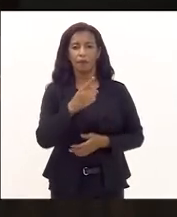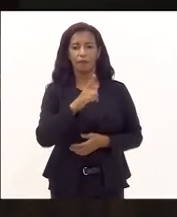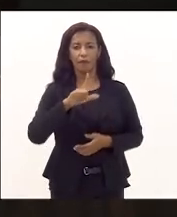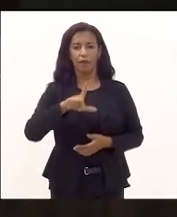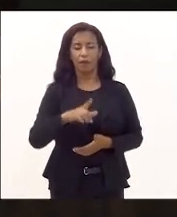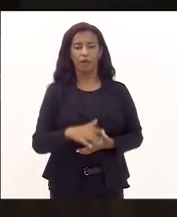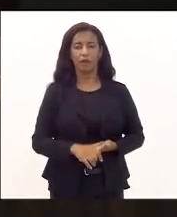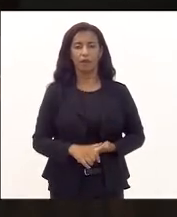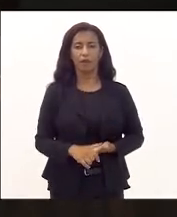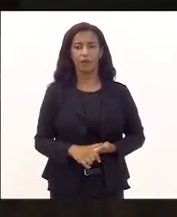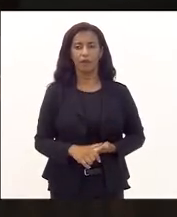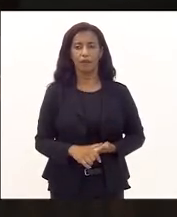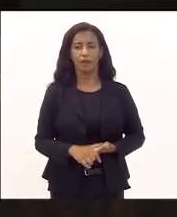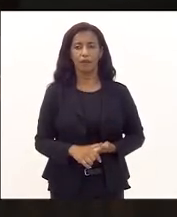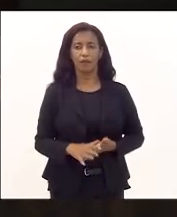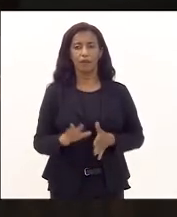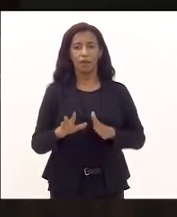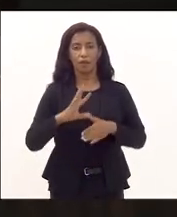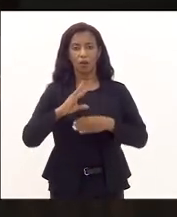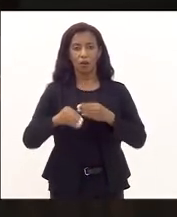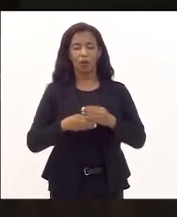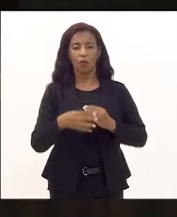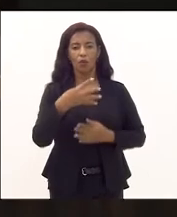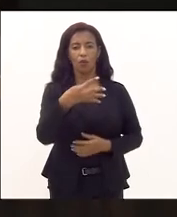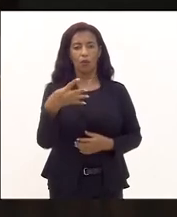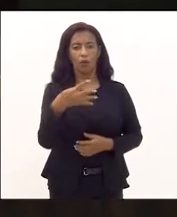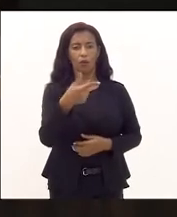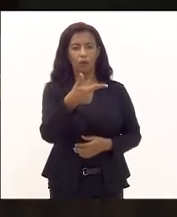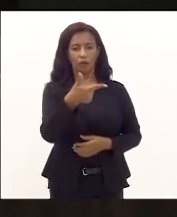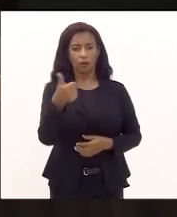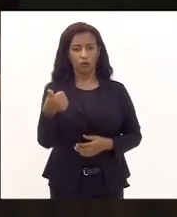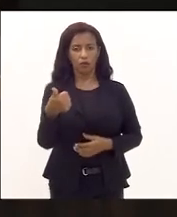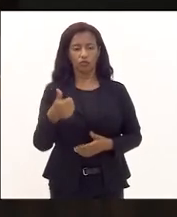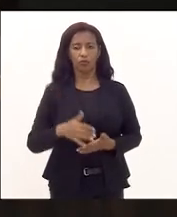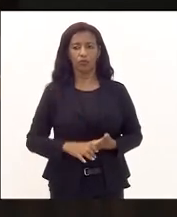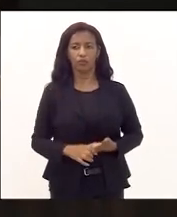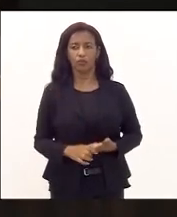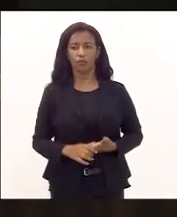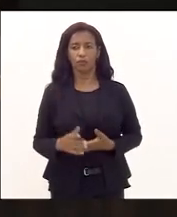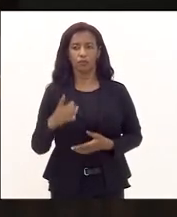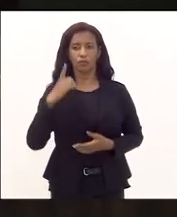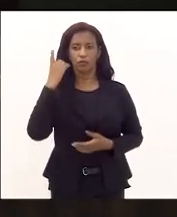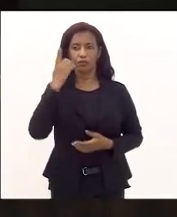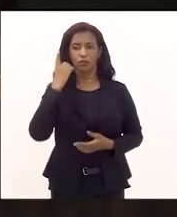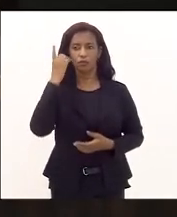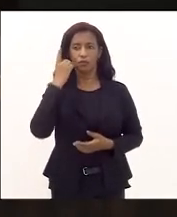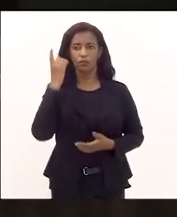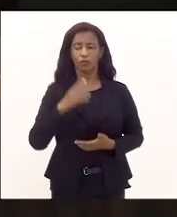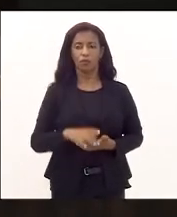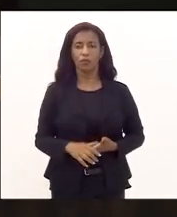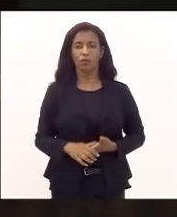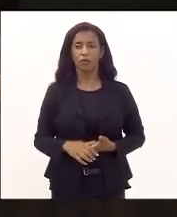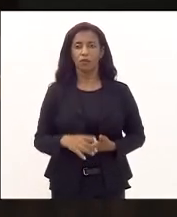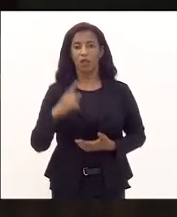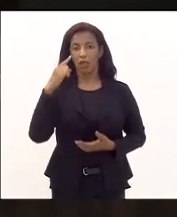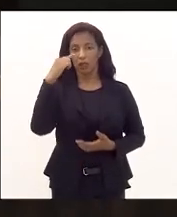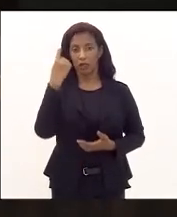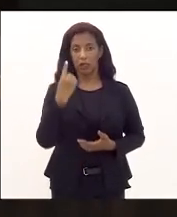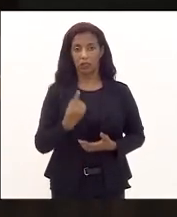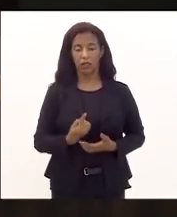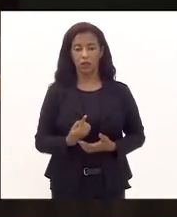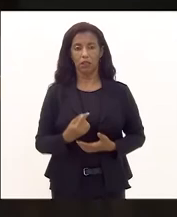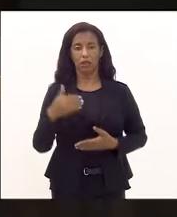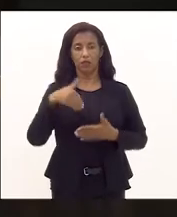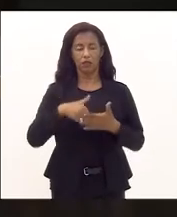lei, lei complementar número 4421, deputado, da deputada Dani Monteiro,